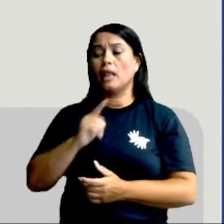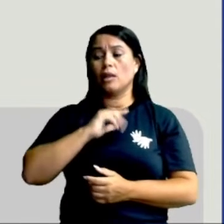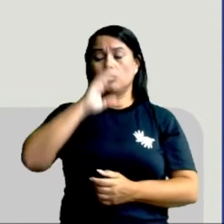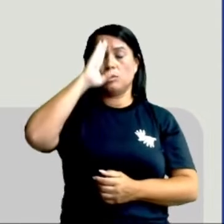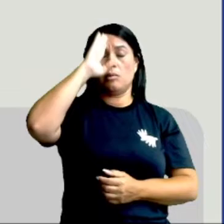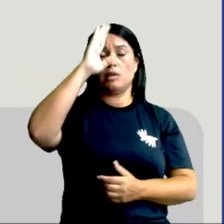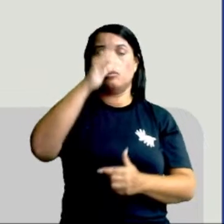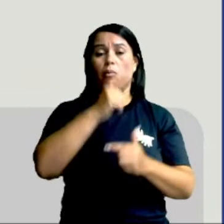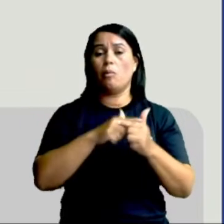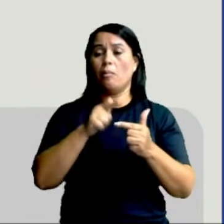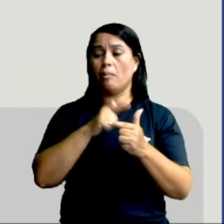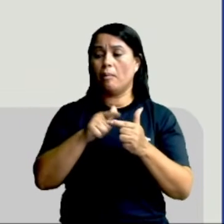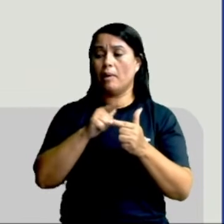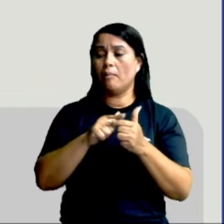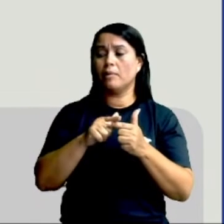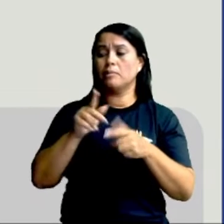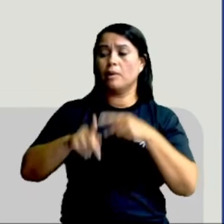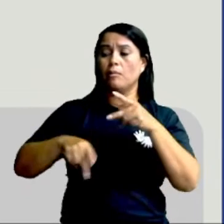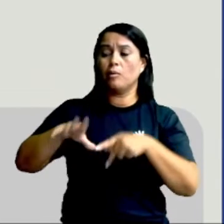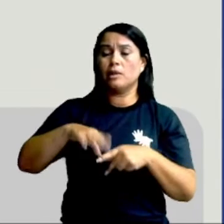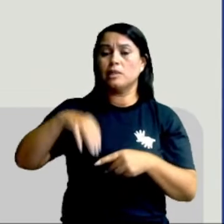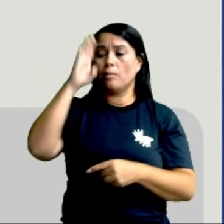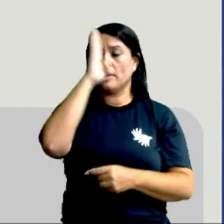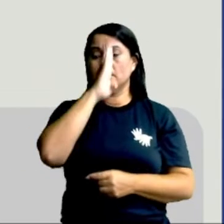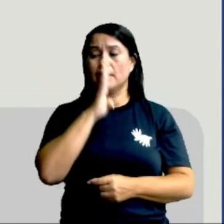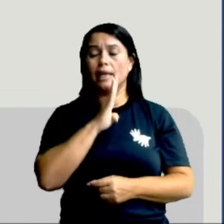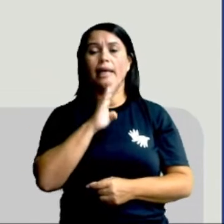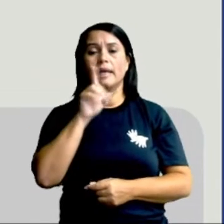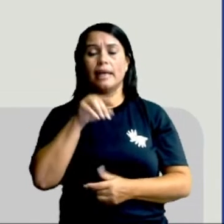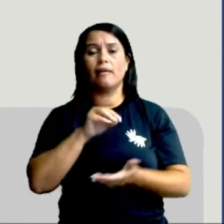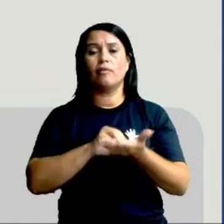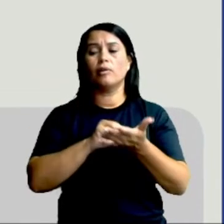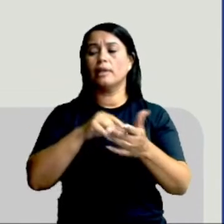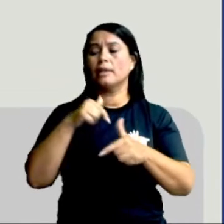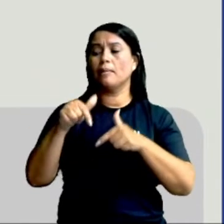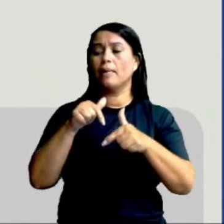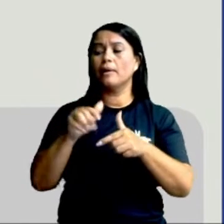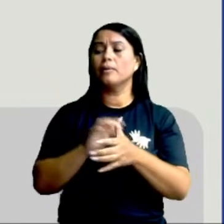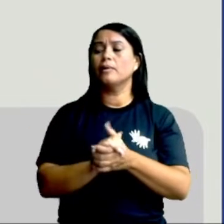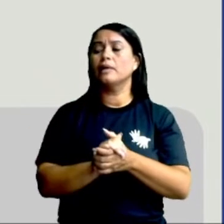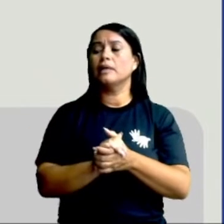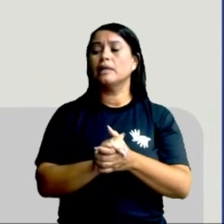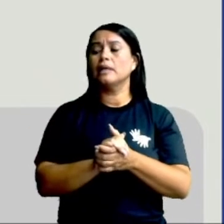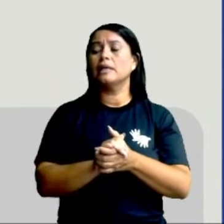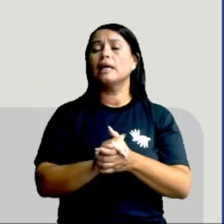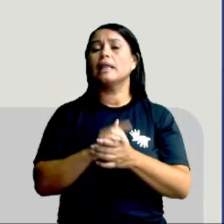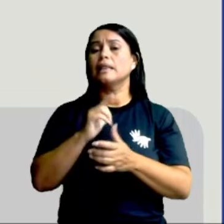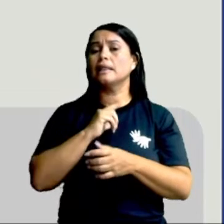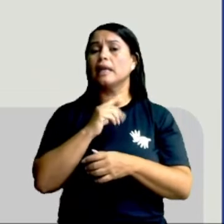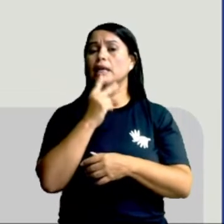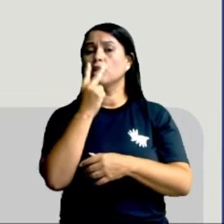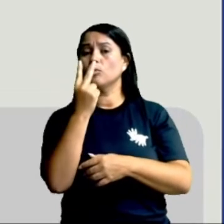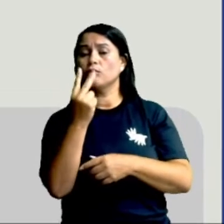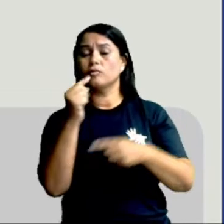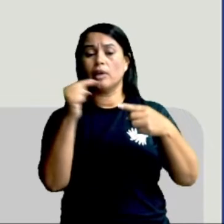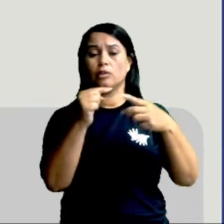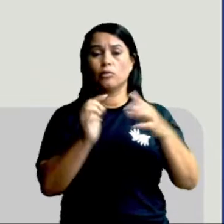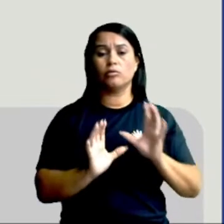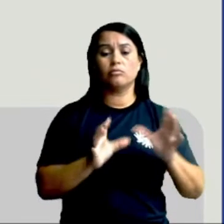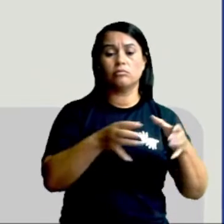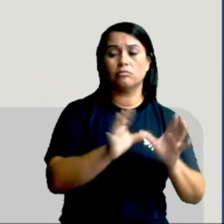principais problemas, né, enfrentado pela população brasileira, que é o desemprego, se divide em dois fatores: